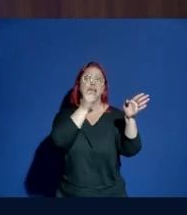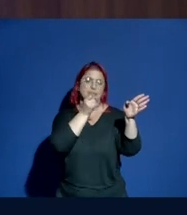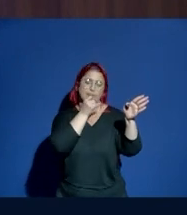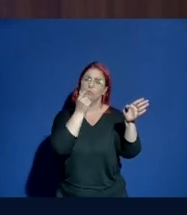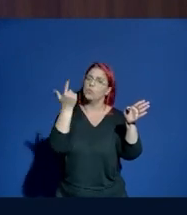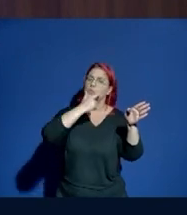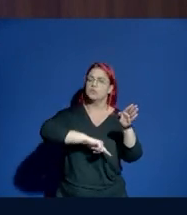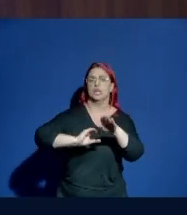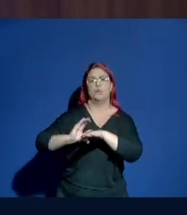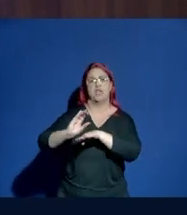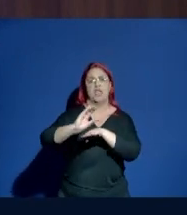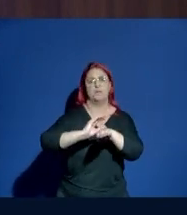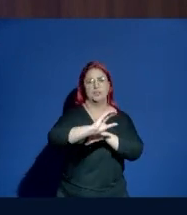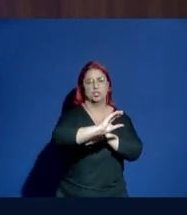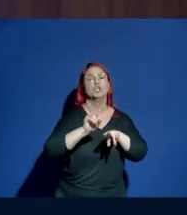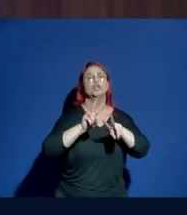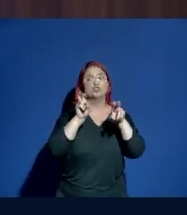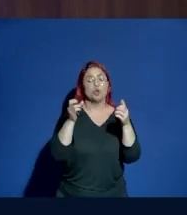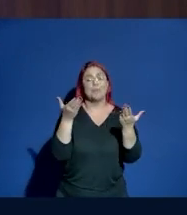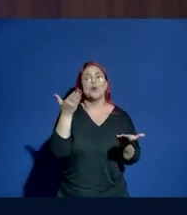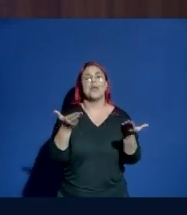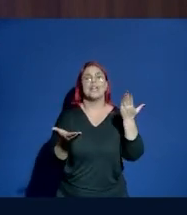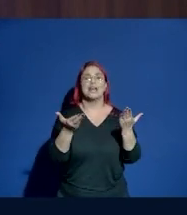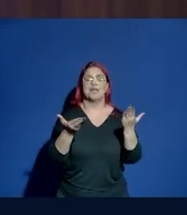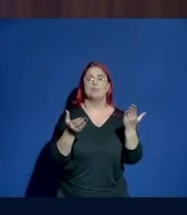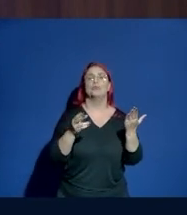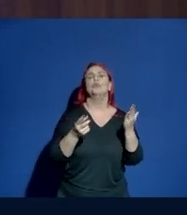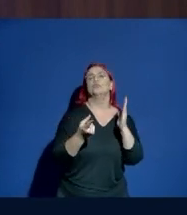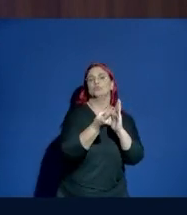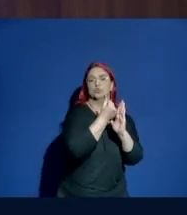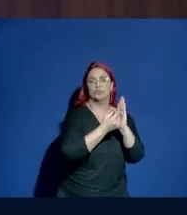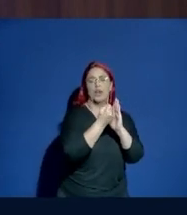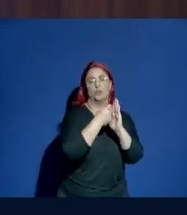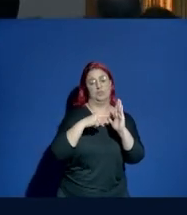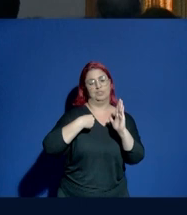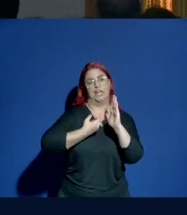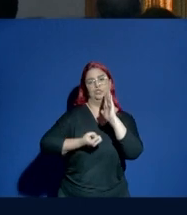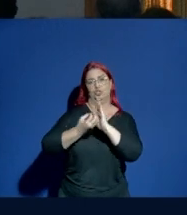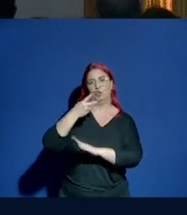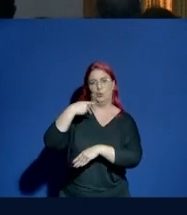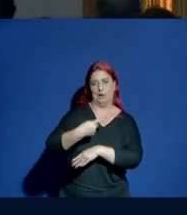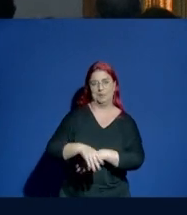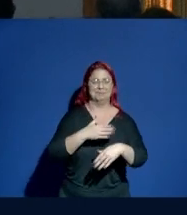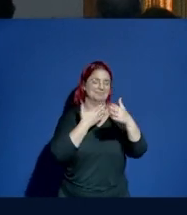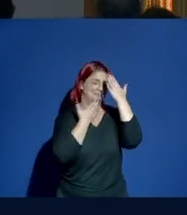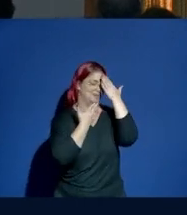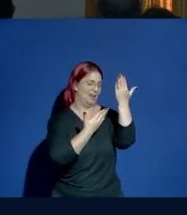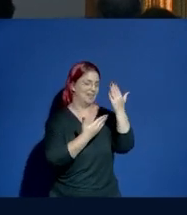estamos conseguindo investir a partir do equilíbrio fiscal que nós fomos capazes de construir